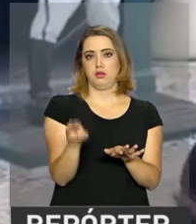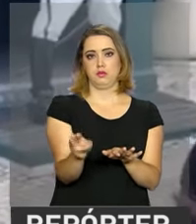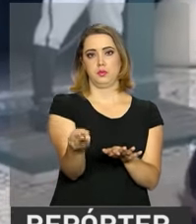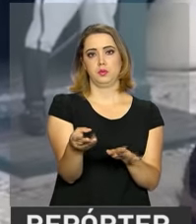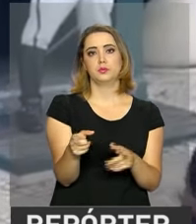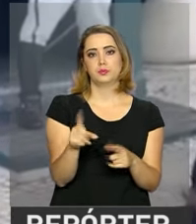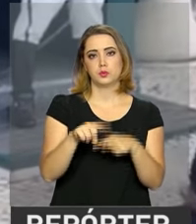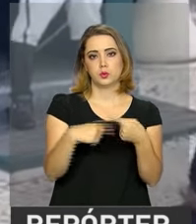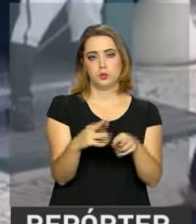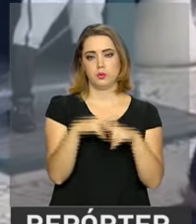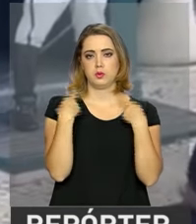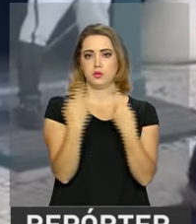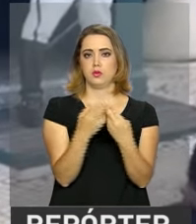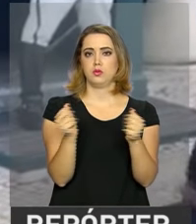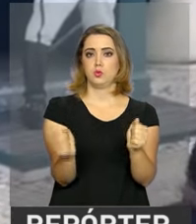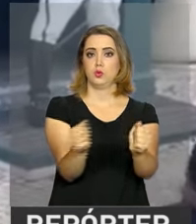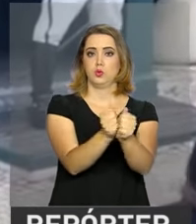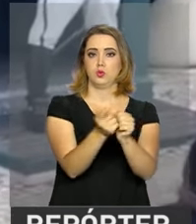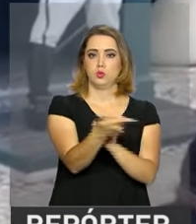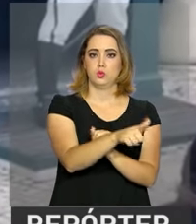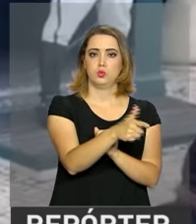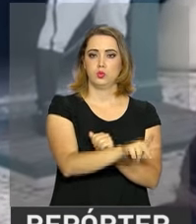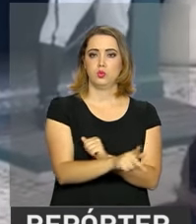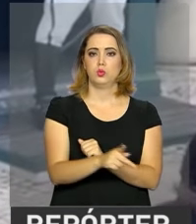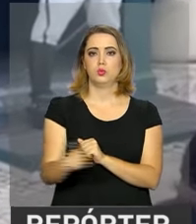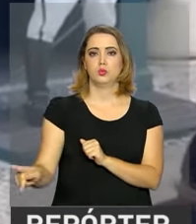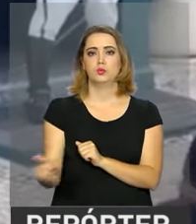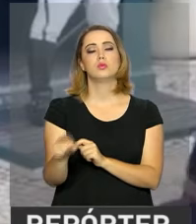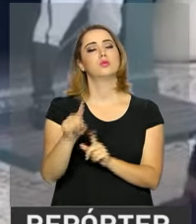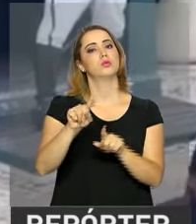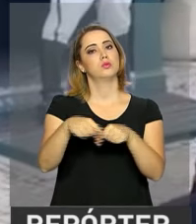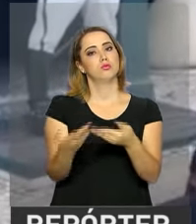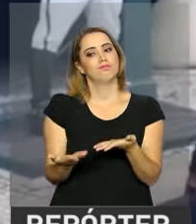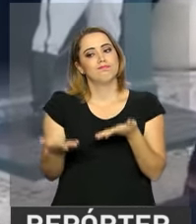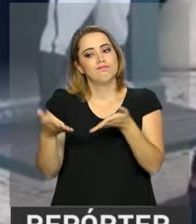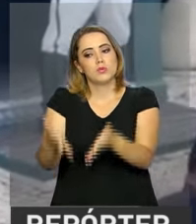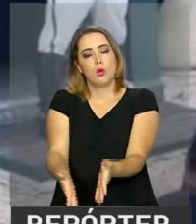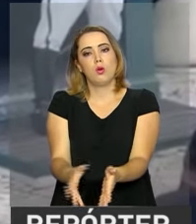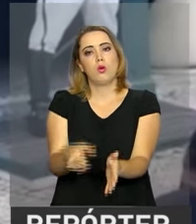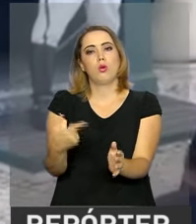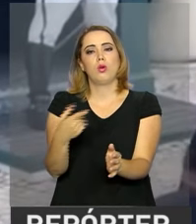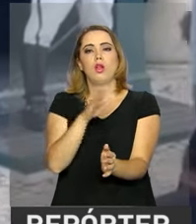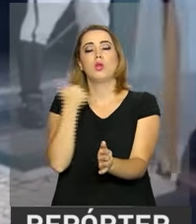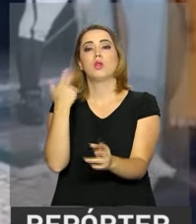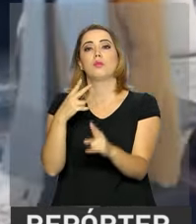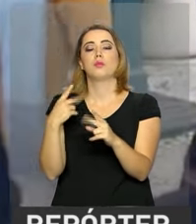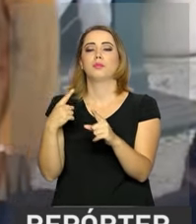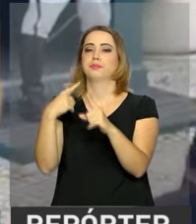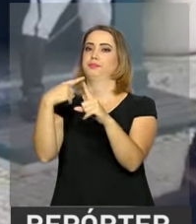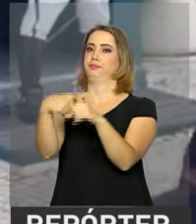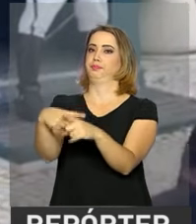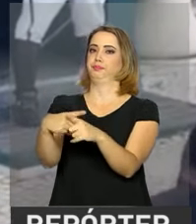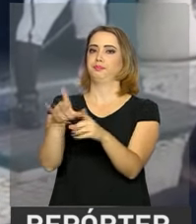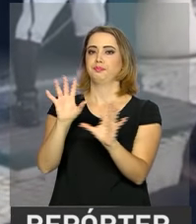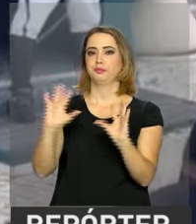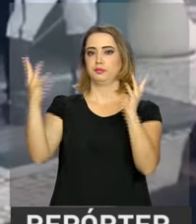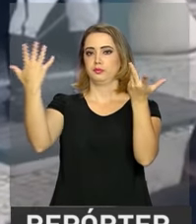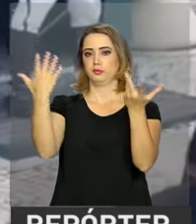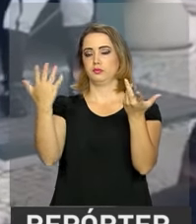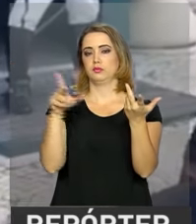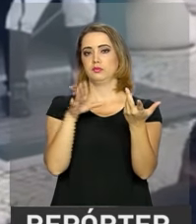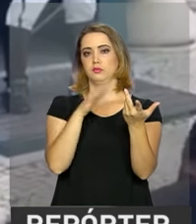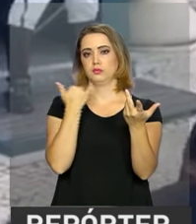a reunião, eles se juntam a outros chefes de Estado e vão para o Mosteiro dos Jerônimos para participar das cerimônias fúnebres